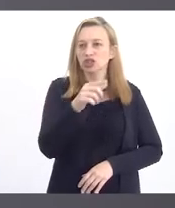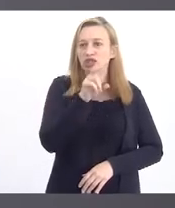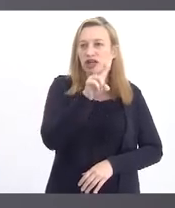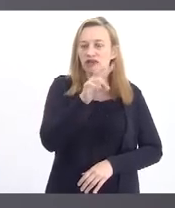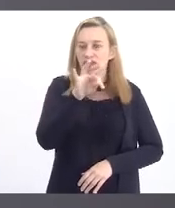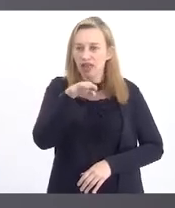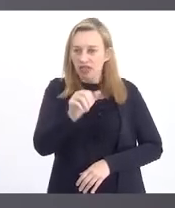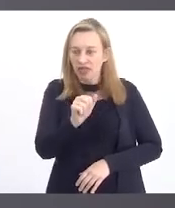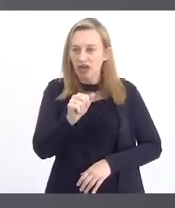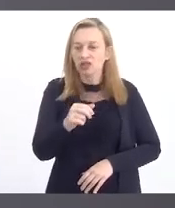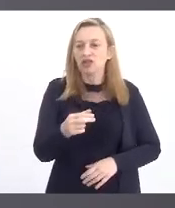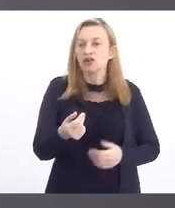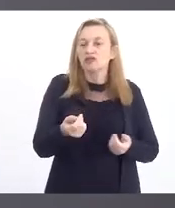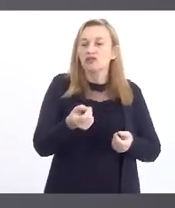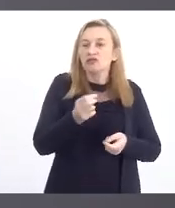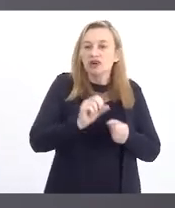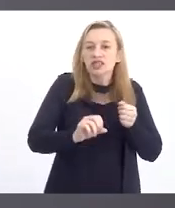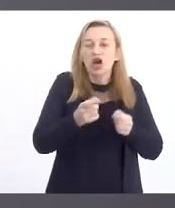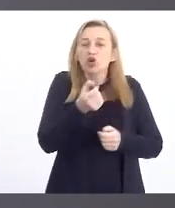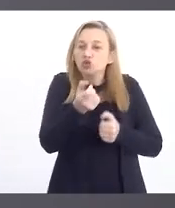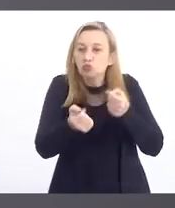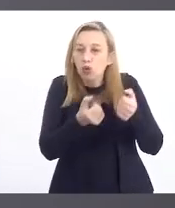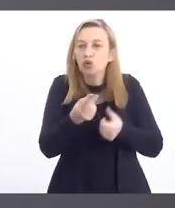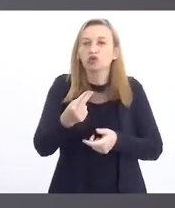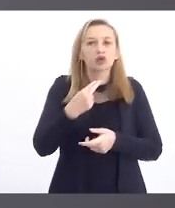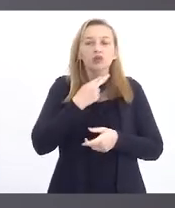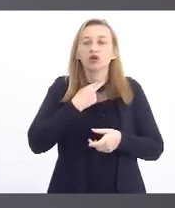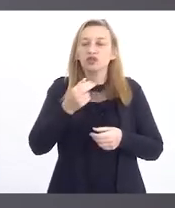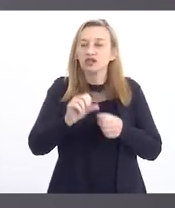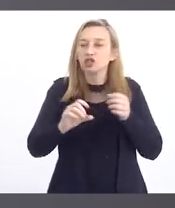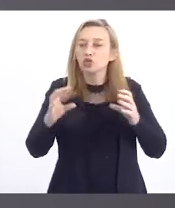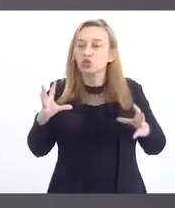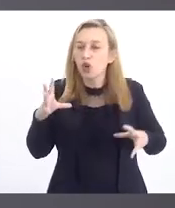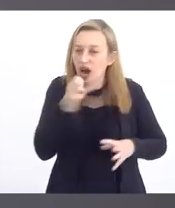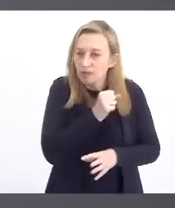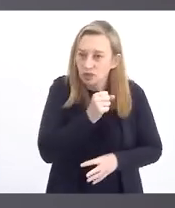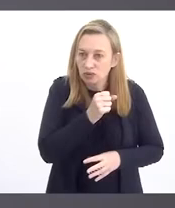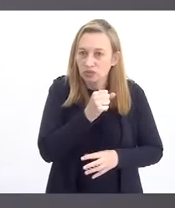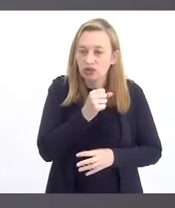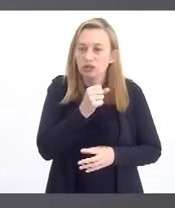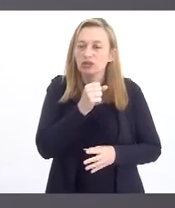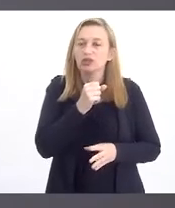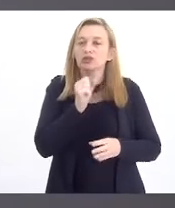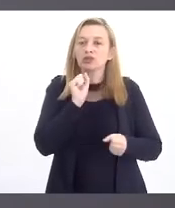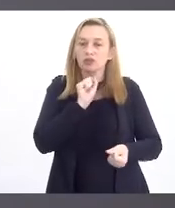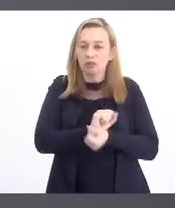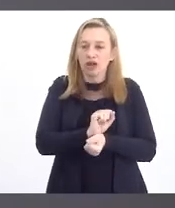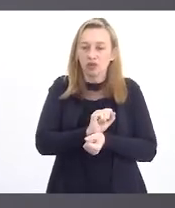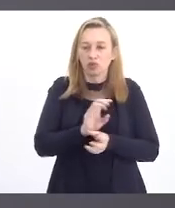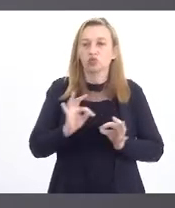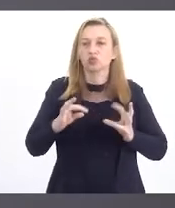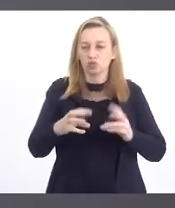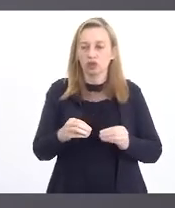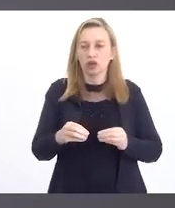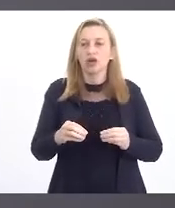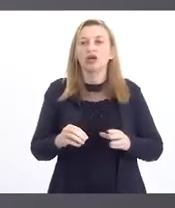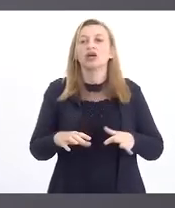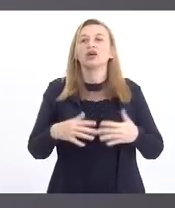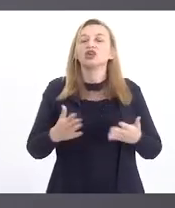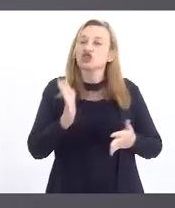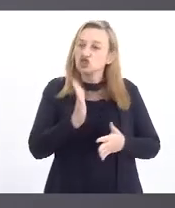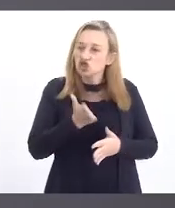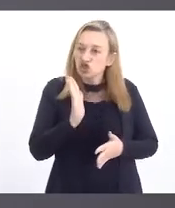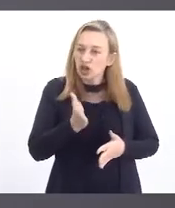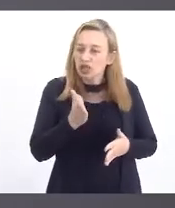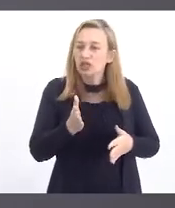coisas aos poucos, eu não posso dar um choque de ordem dentro da estação, senão eu paro ela. Então, mas já está